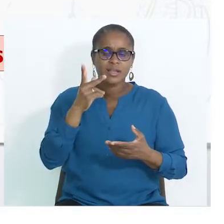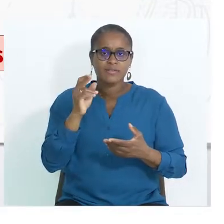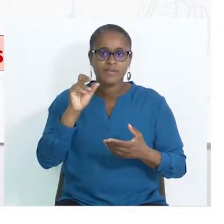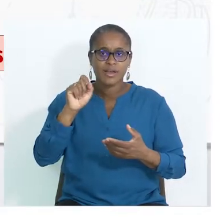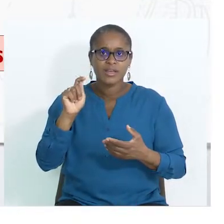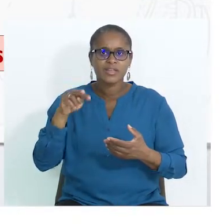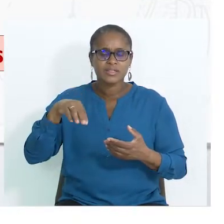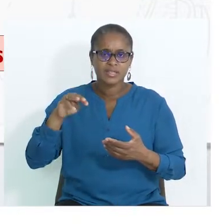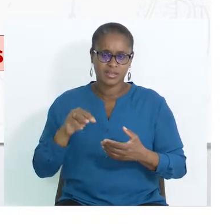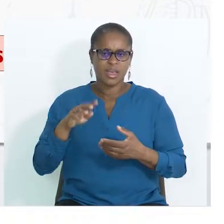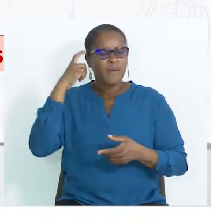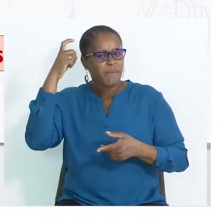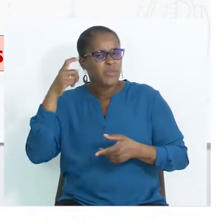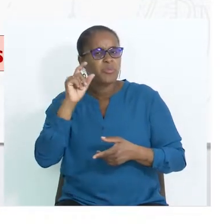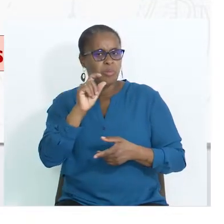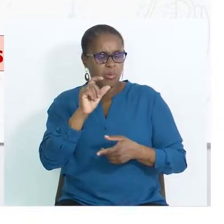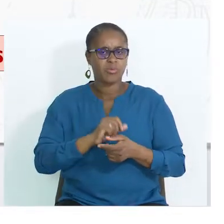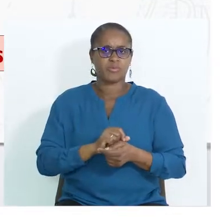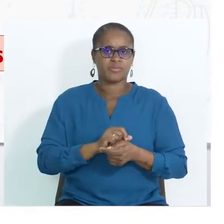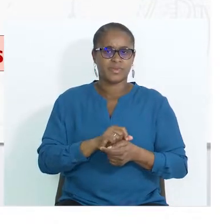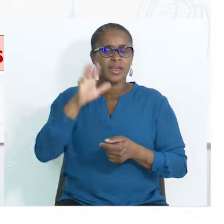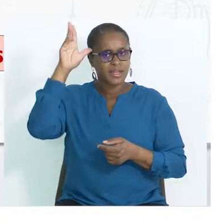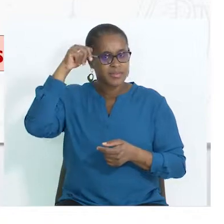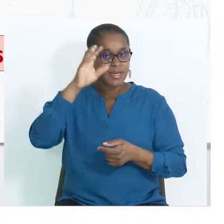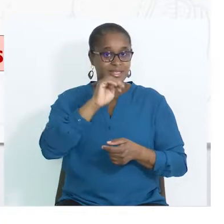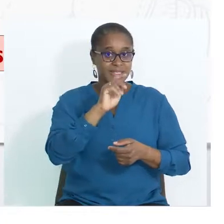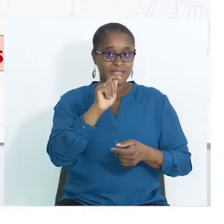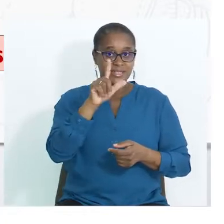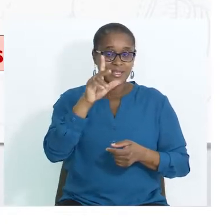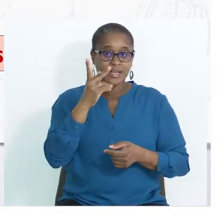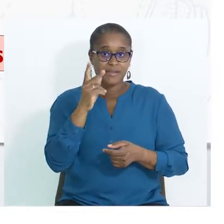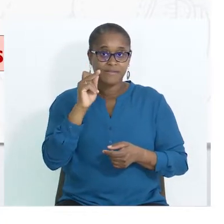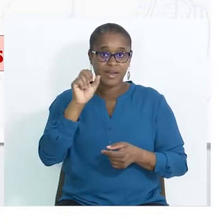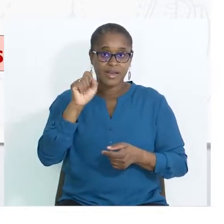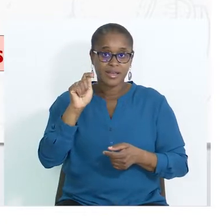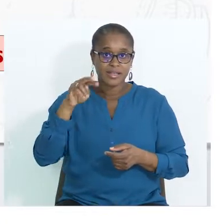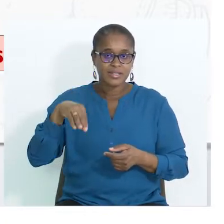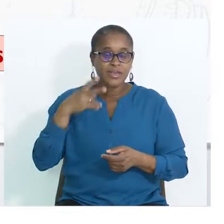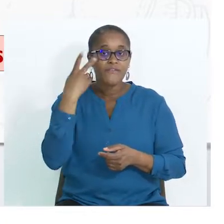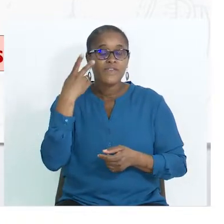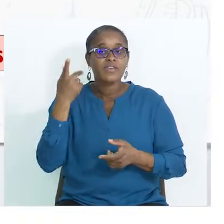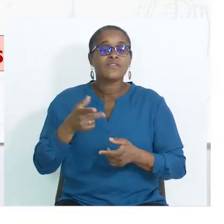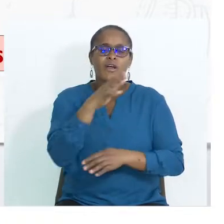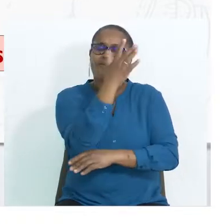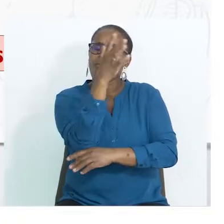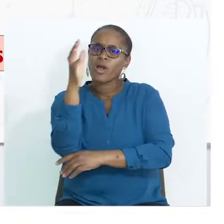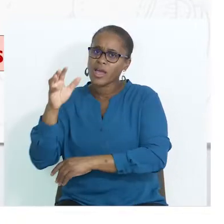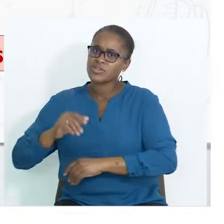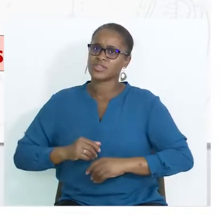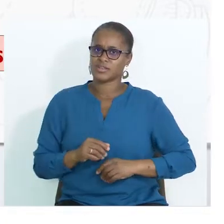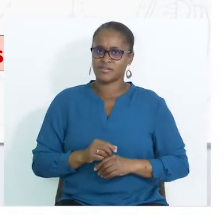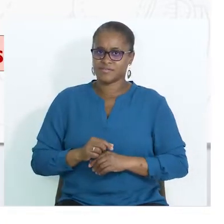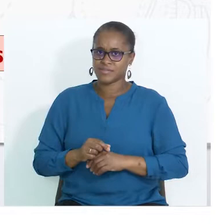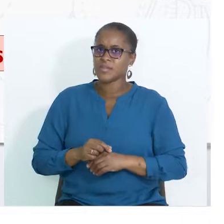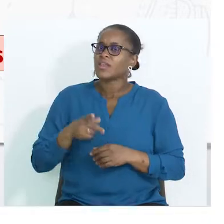bocadinho sim os animais ser vagens cê são aqueles que vivem na floresta